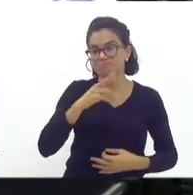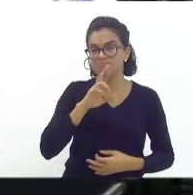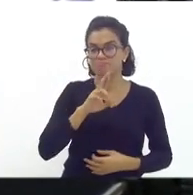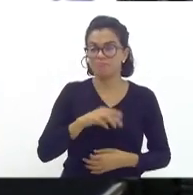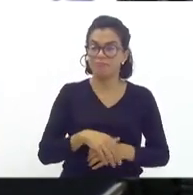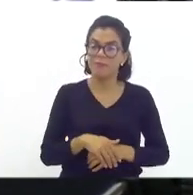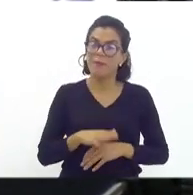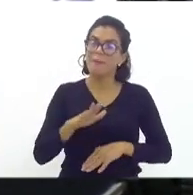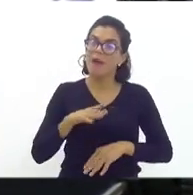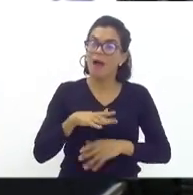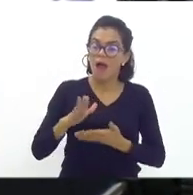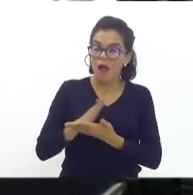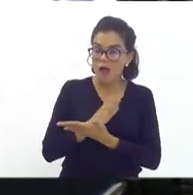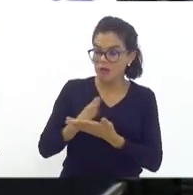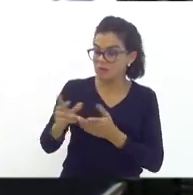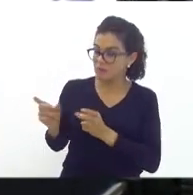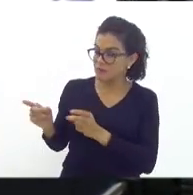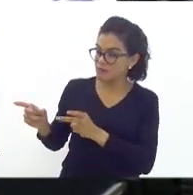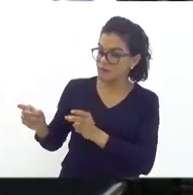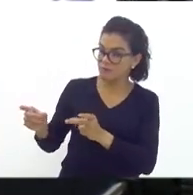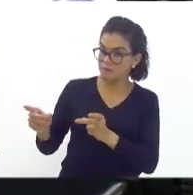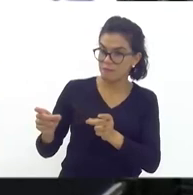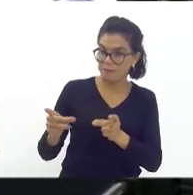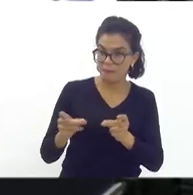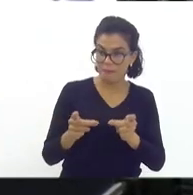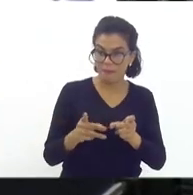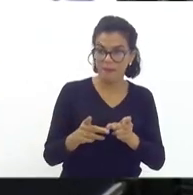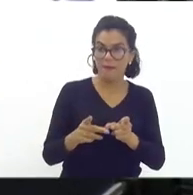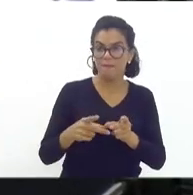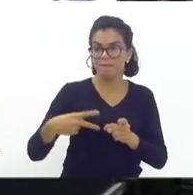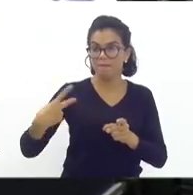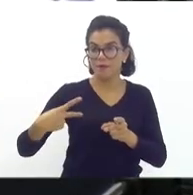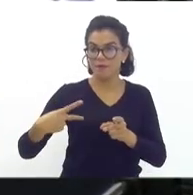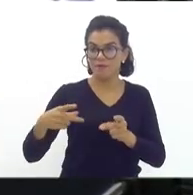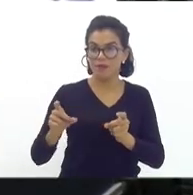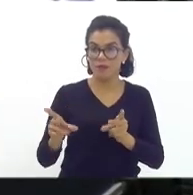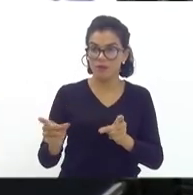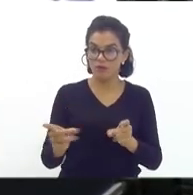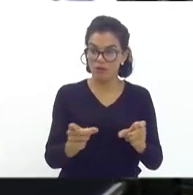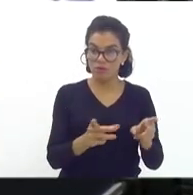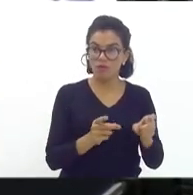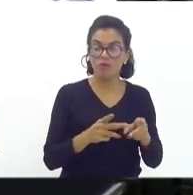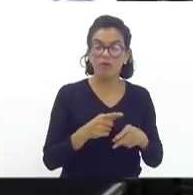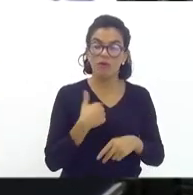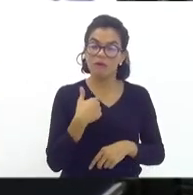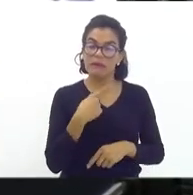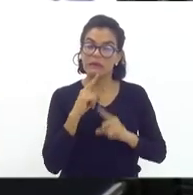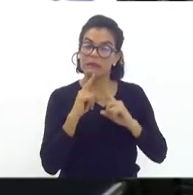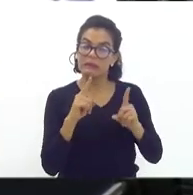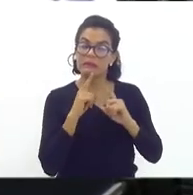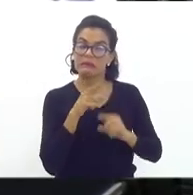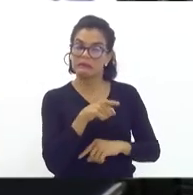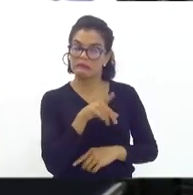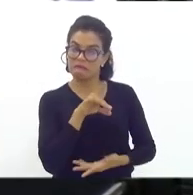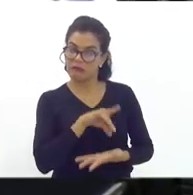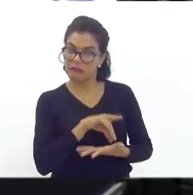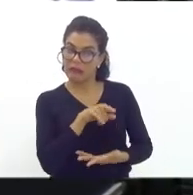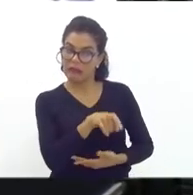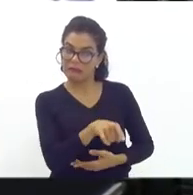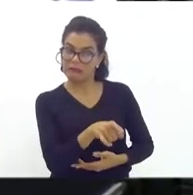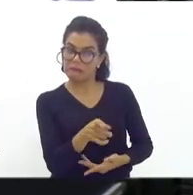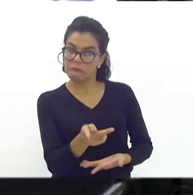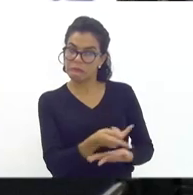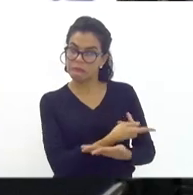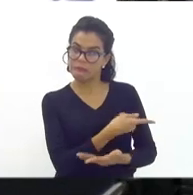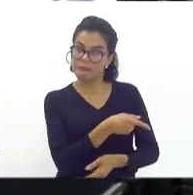alguns revendedores tem reclamado muito sobre a veracidade dessa irregularidade